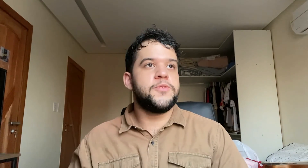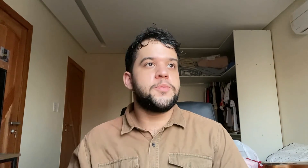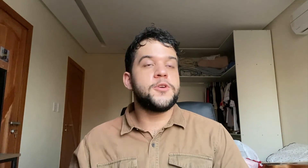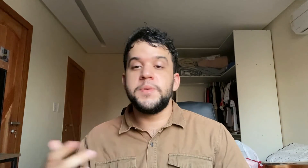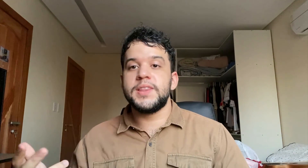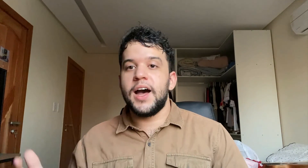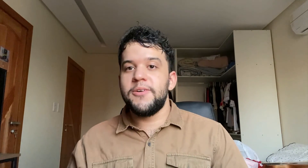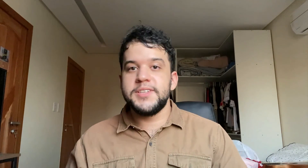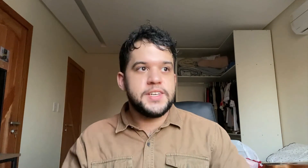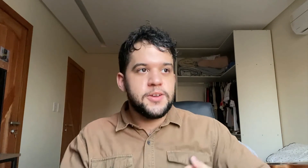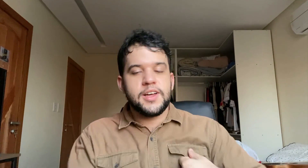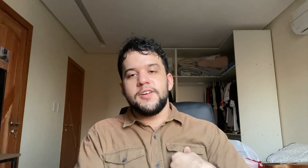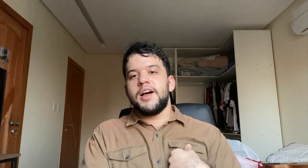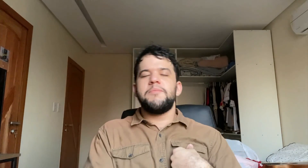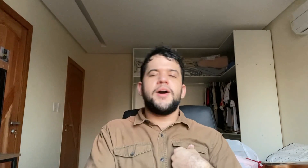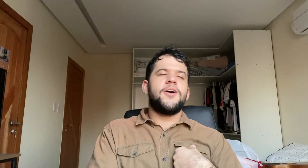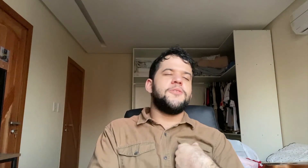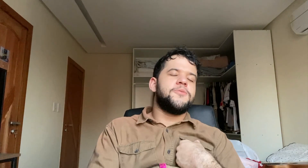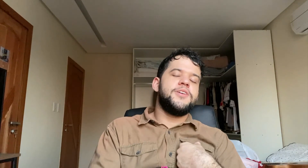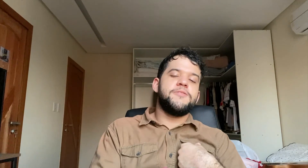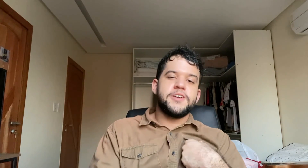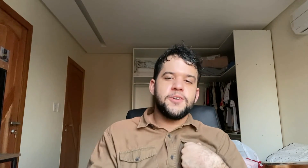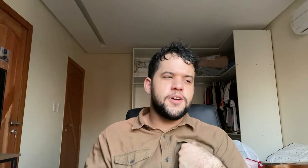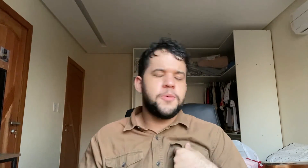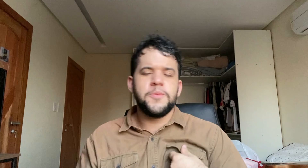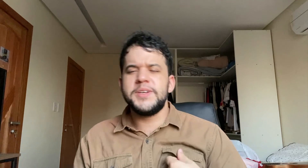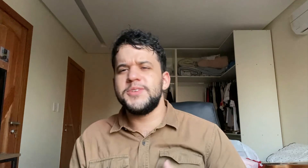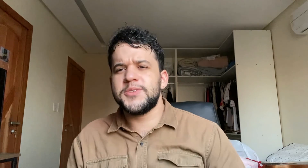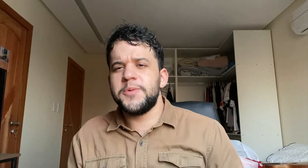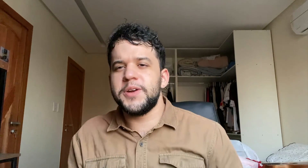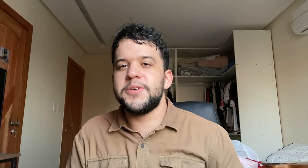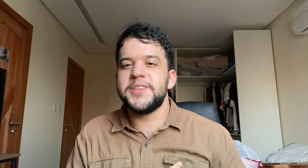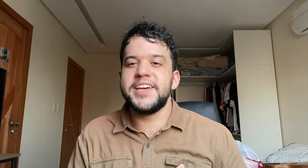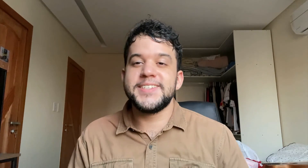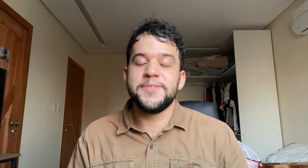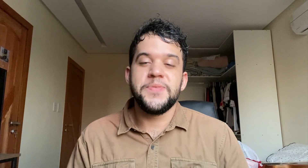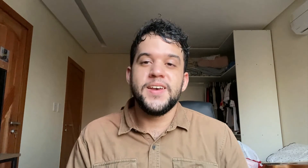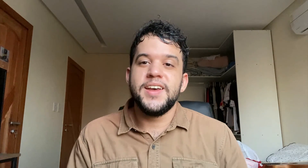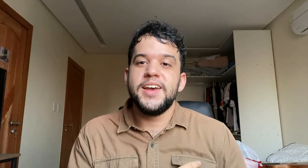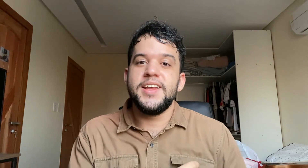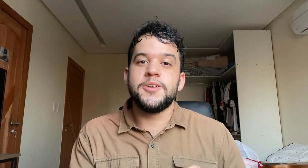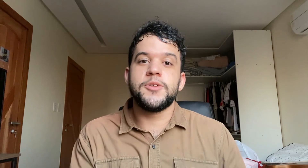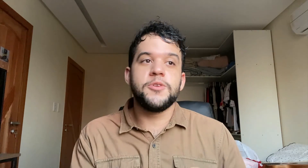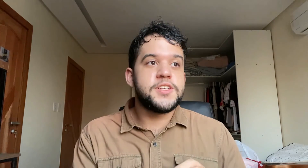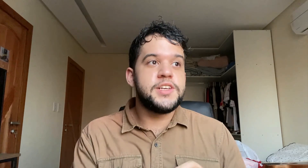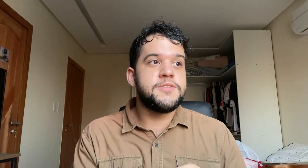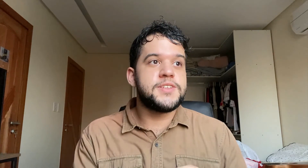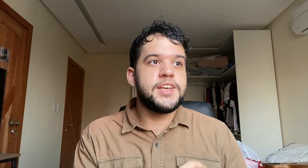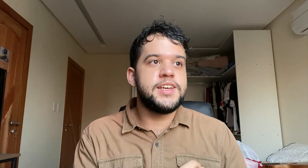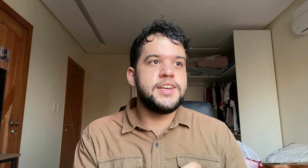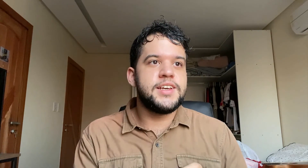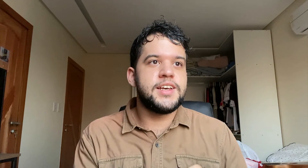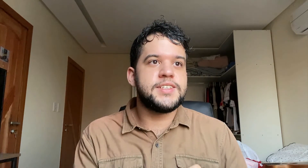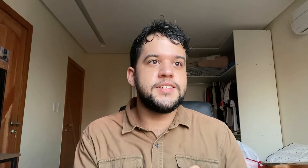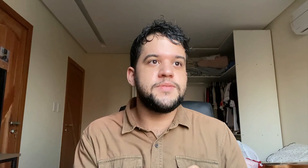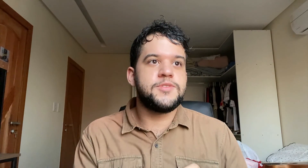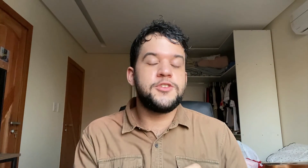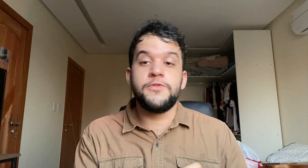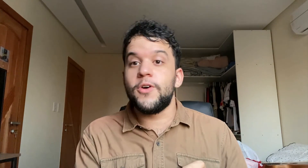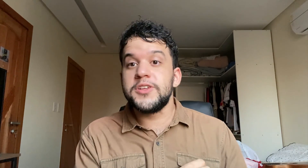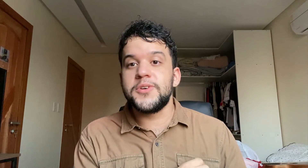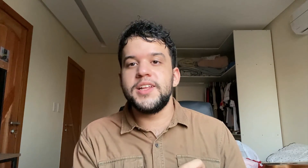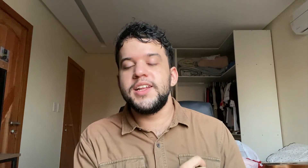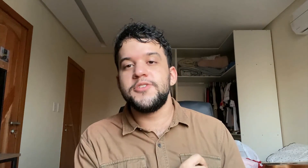vez eu fui pro hospital, assim, eu tava lá mal com o livro aqui. Preciso descobrir o que acontece. Então são 2 livros que, assim,